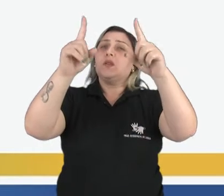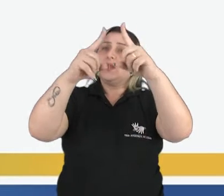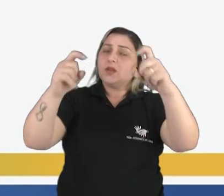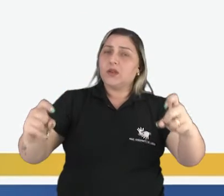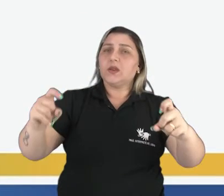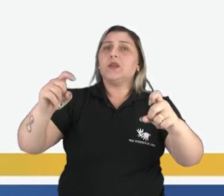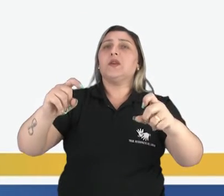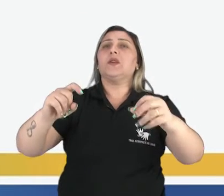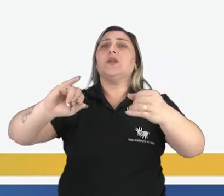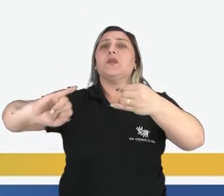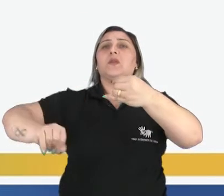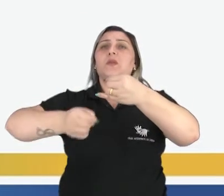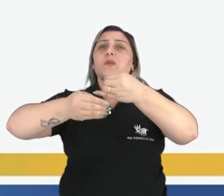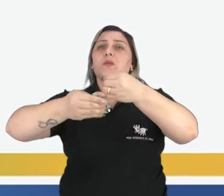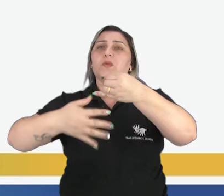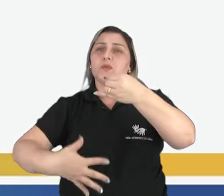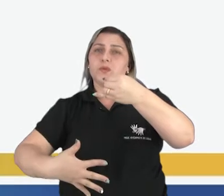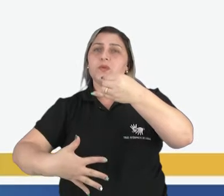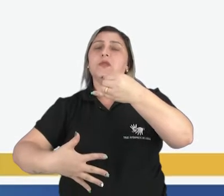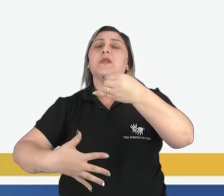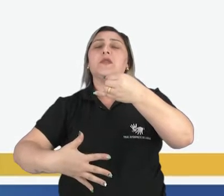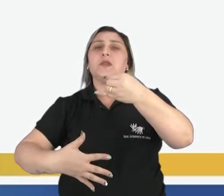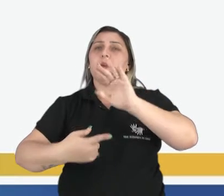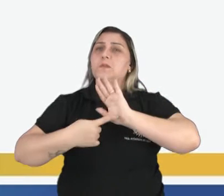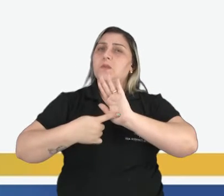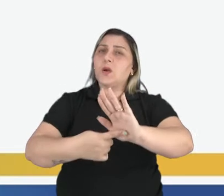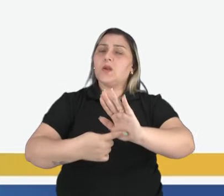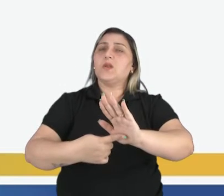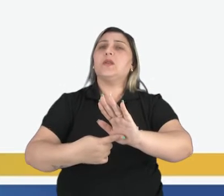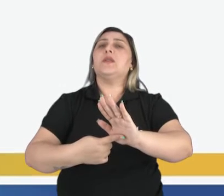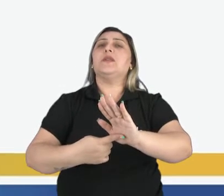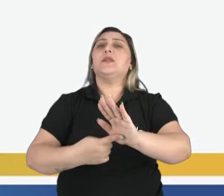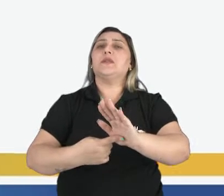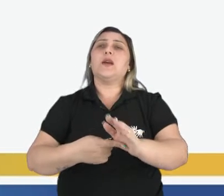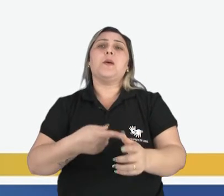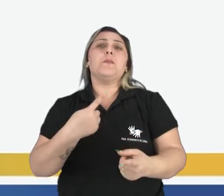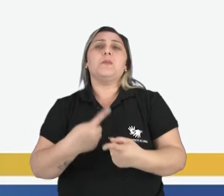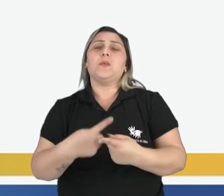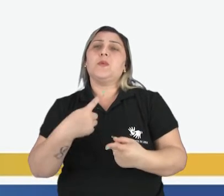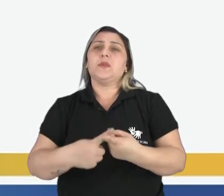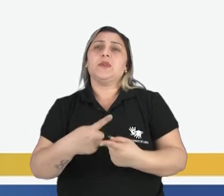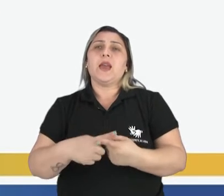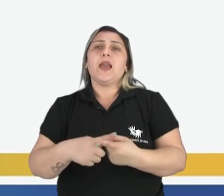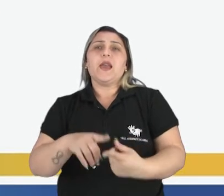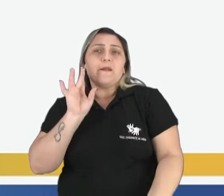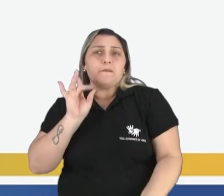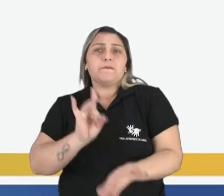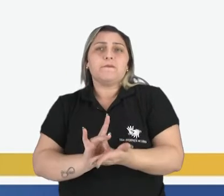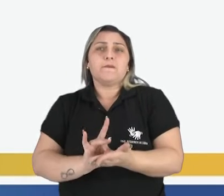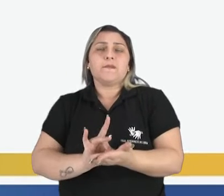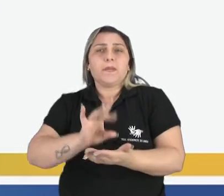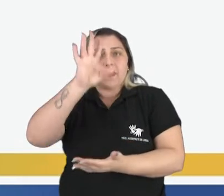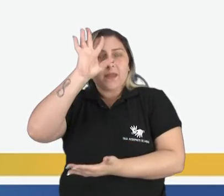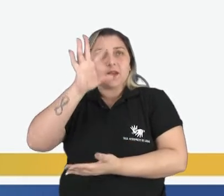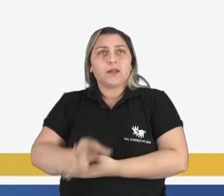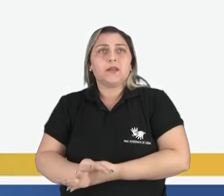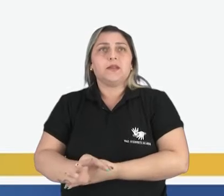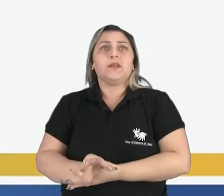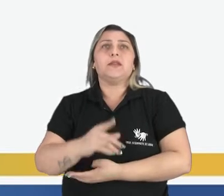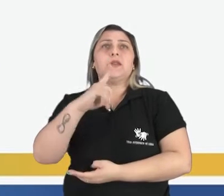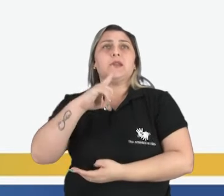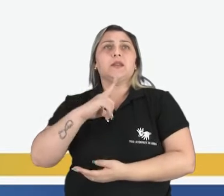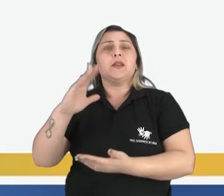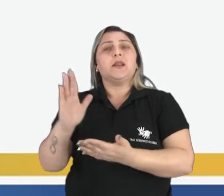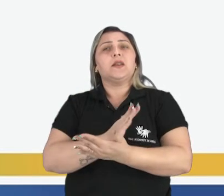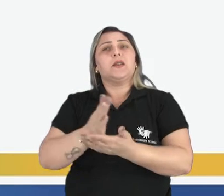justifica e demonstra os motivos e os fundamentos de sua certeza. Tá bom, gente? Então nós temos